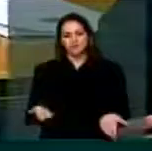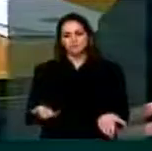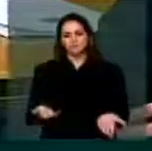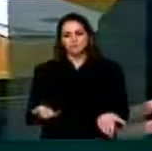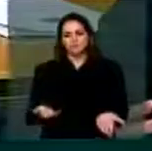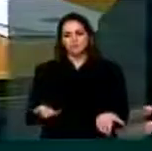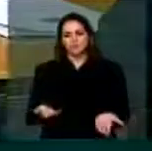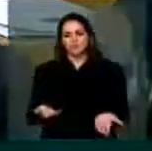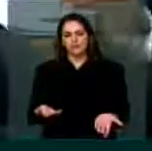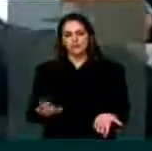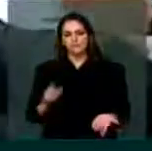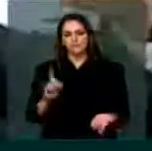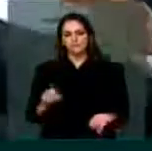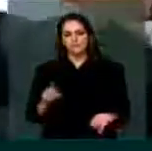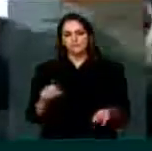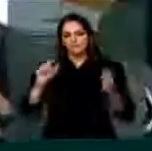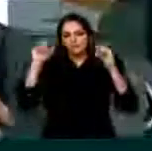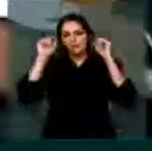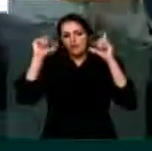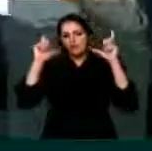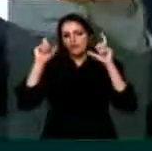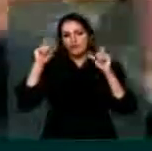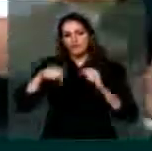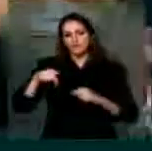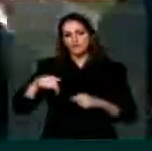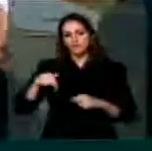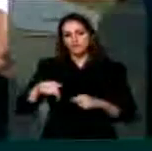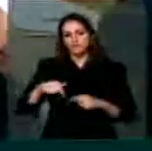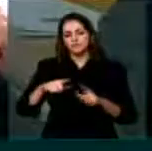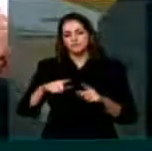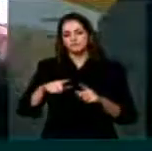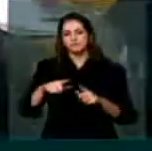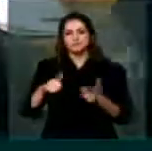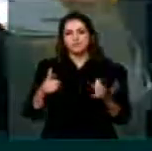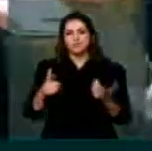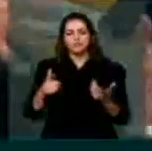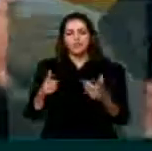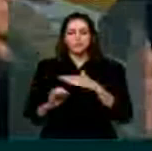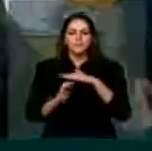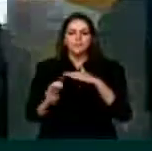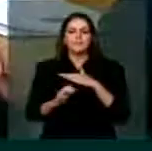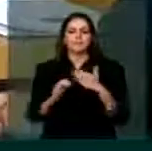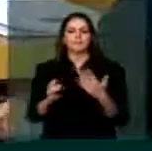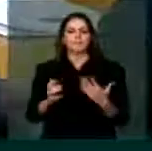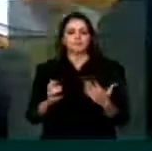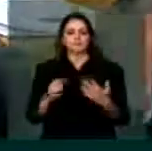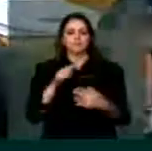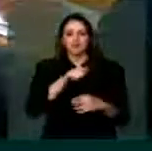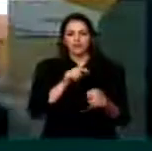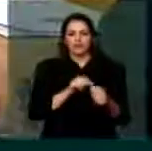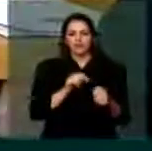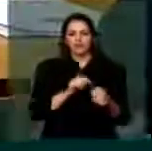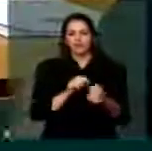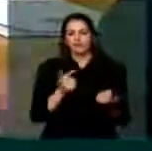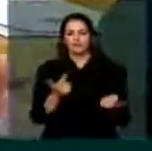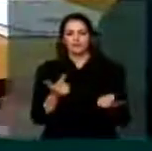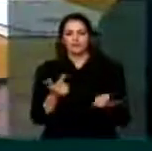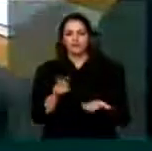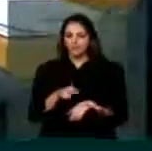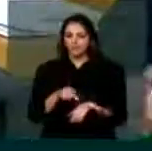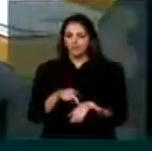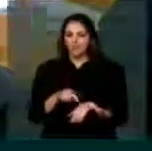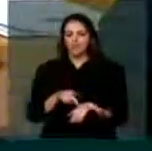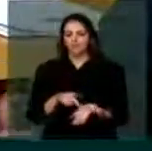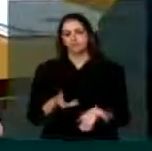Esse que é o dado. A lavagem de dinheiro aconteceu aqui, aconteceu nas empresas, aconteceu na consultoria que ela fez, na empresa dela. É